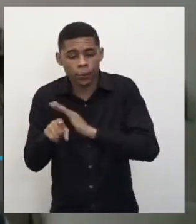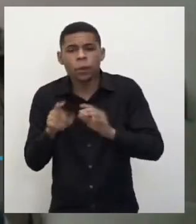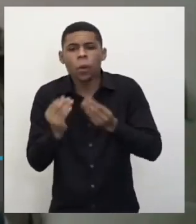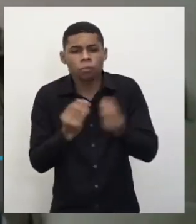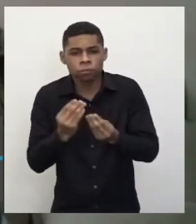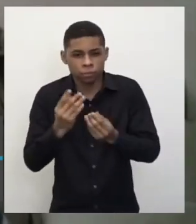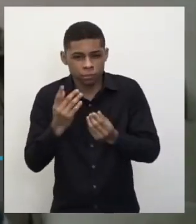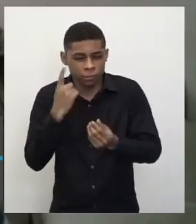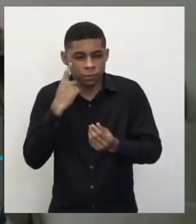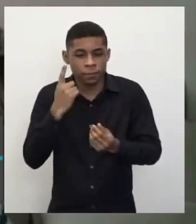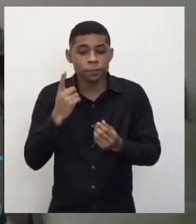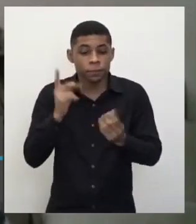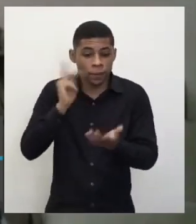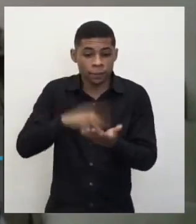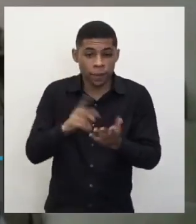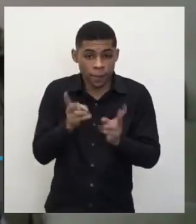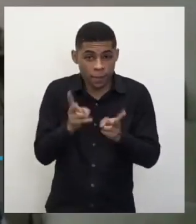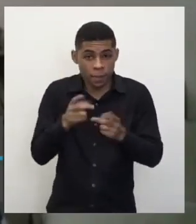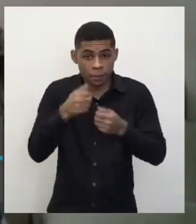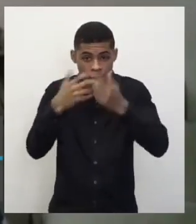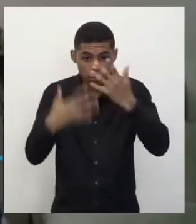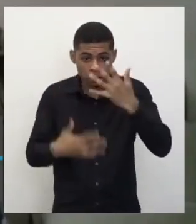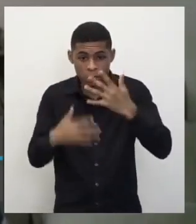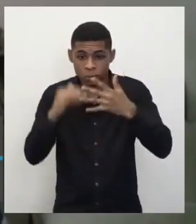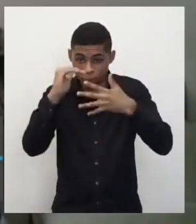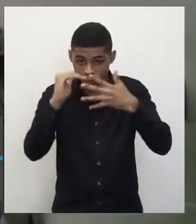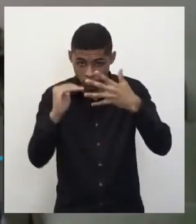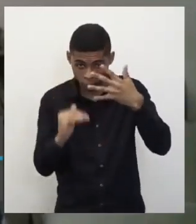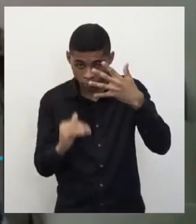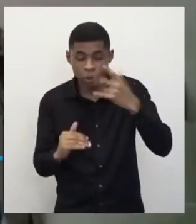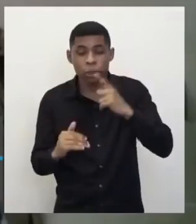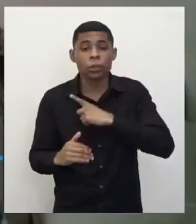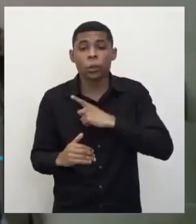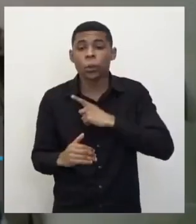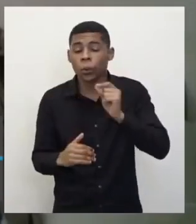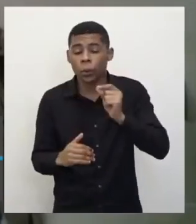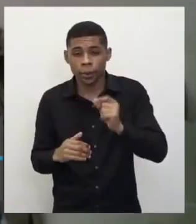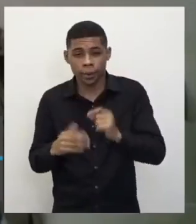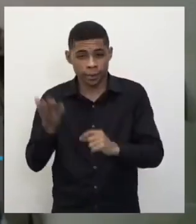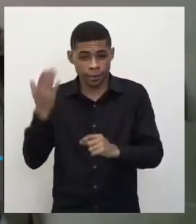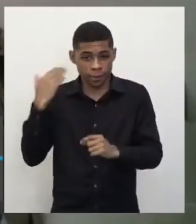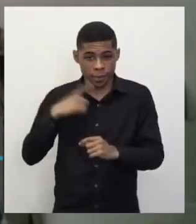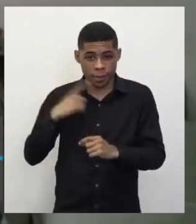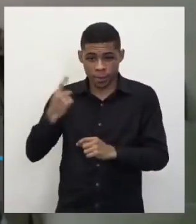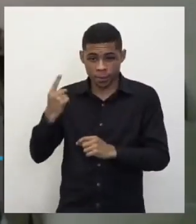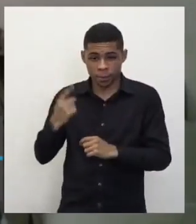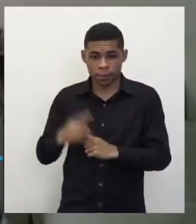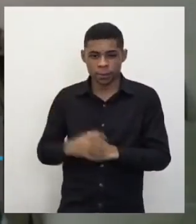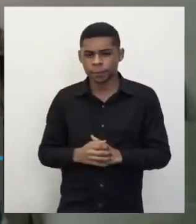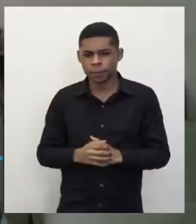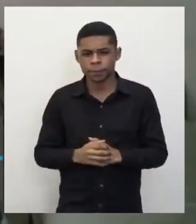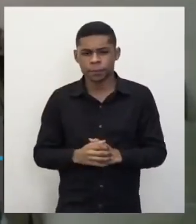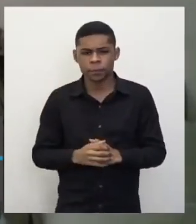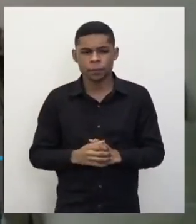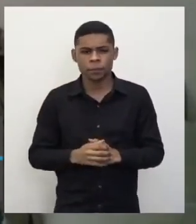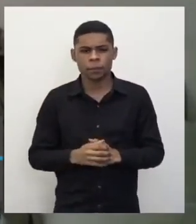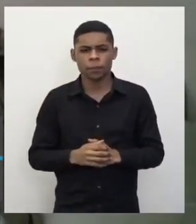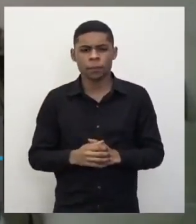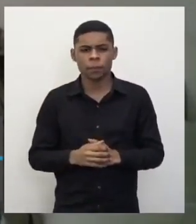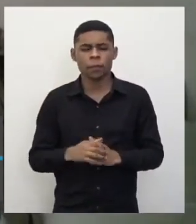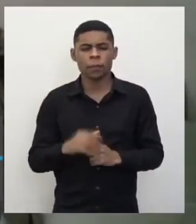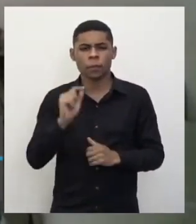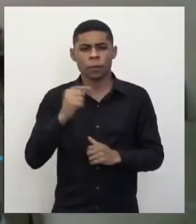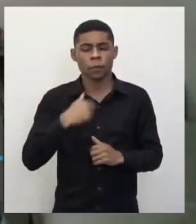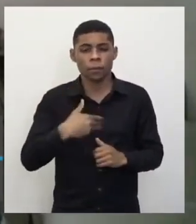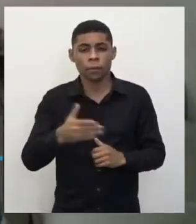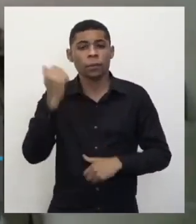antes, na verdade, até esse roteiro, dentro desse roteiro, num primeiro roteiro, cabe o que eu vou fazer na minha entrevista,